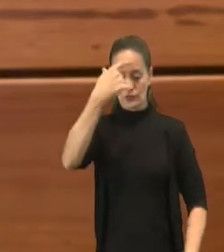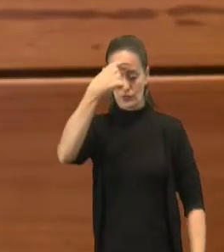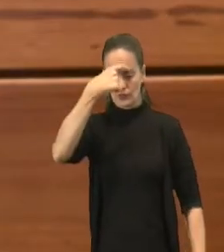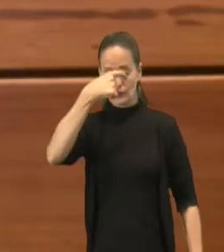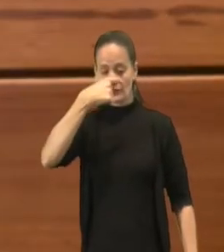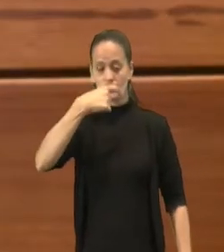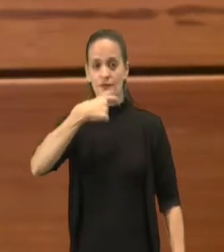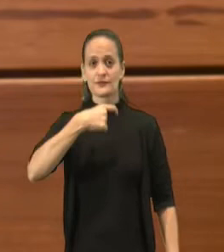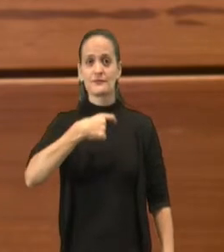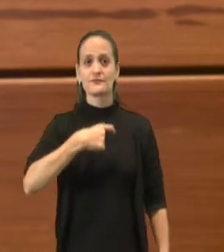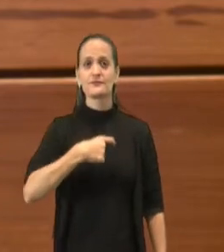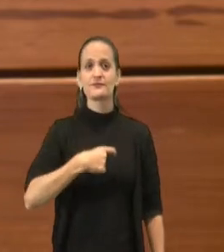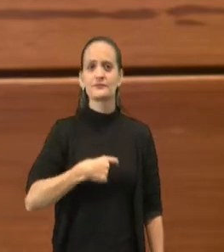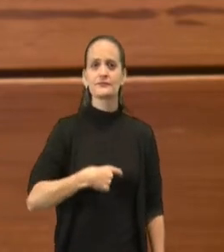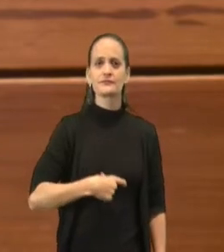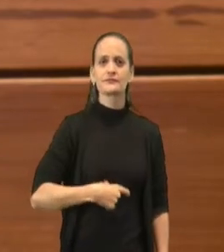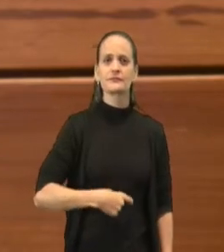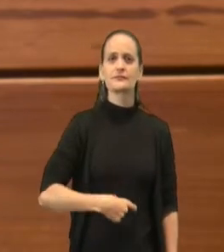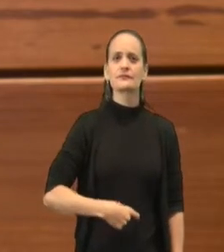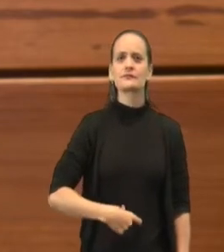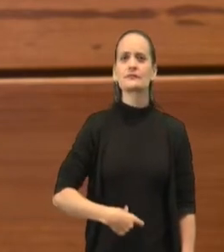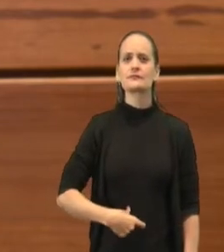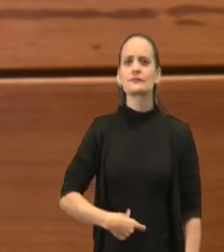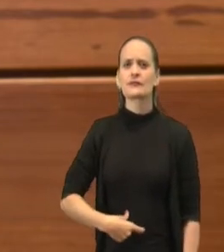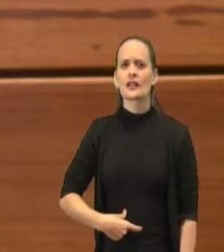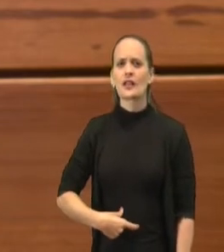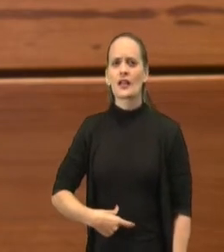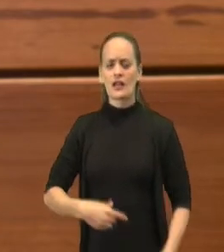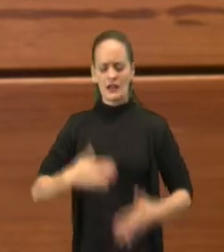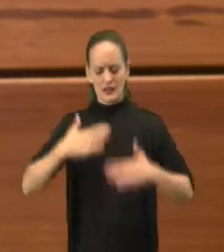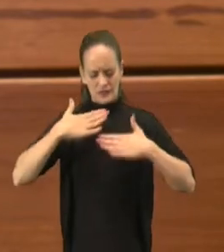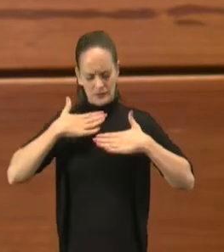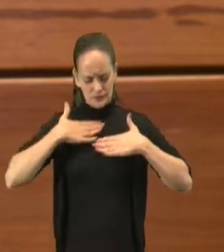criaste-me, Senhor,